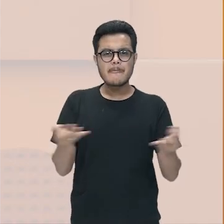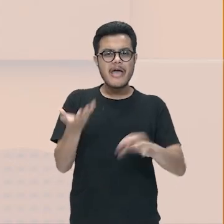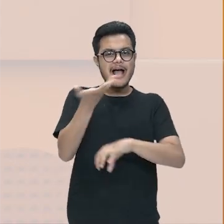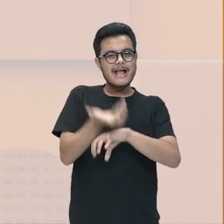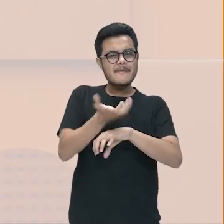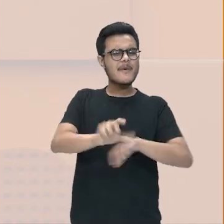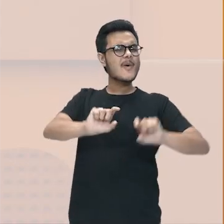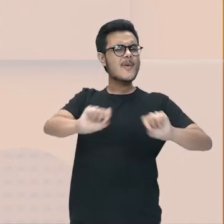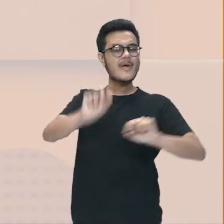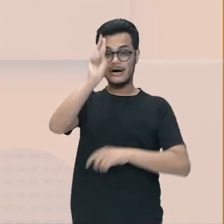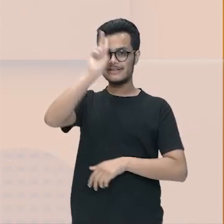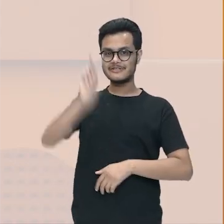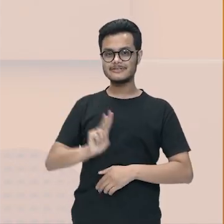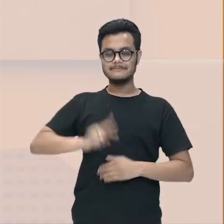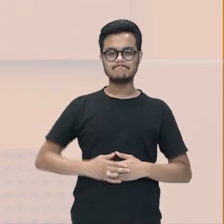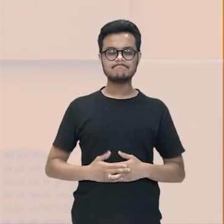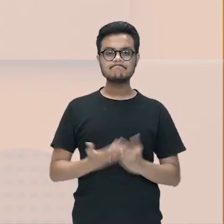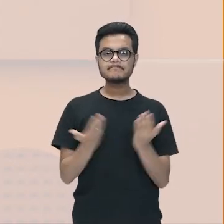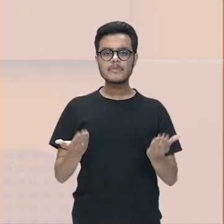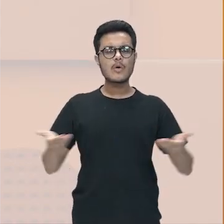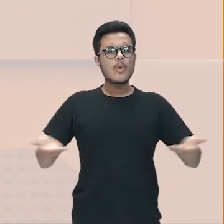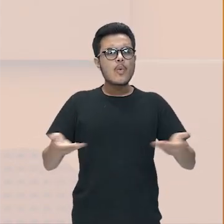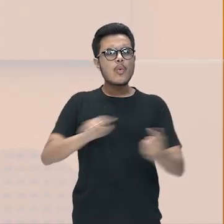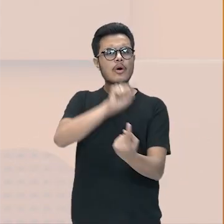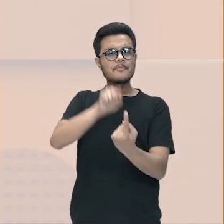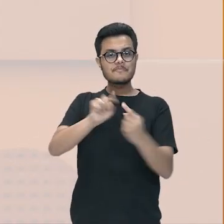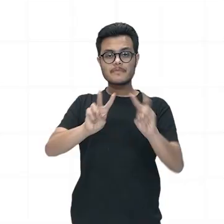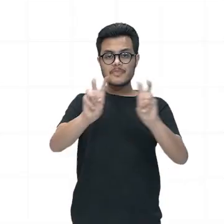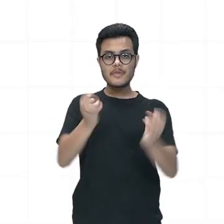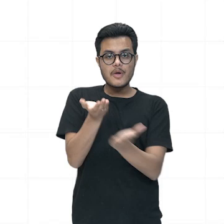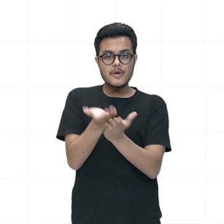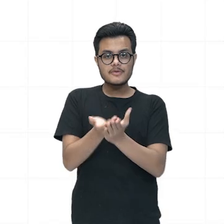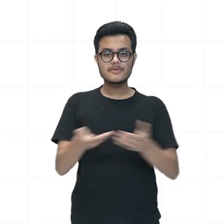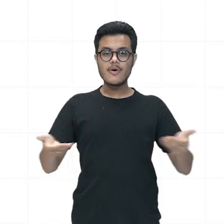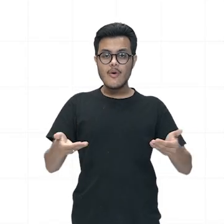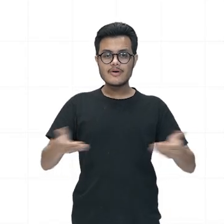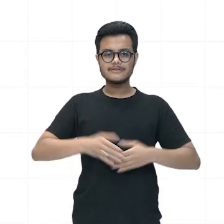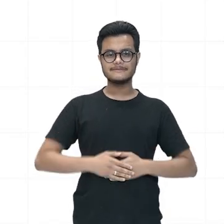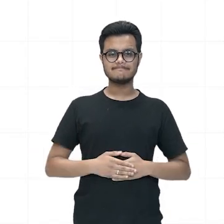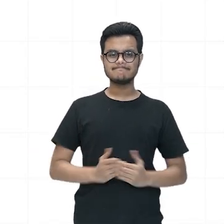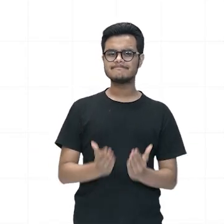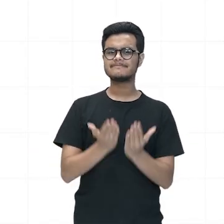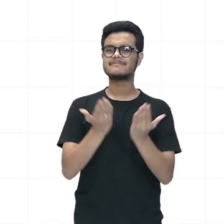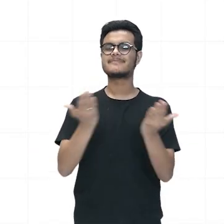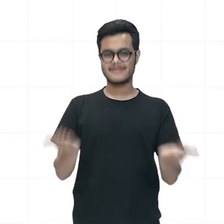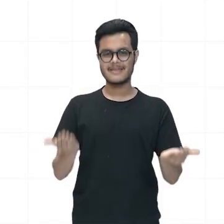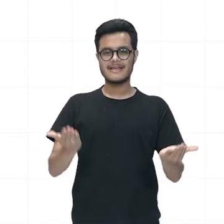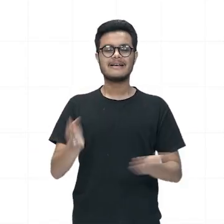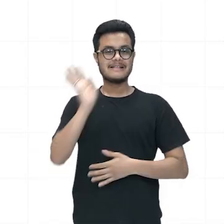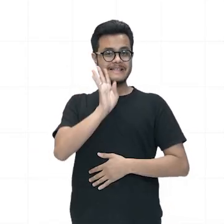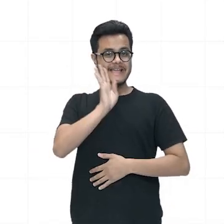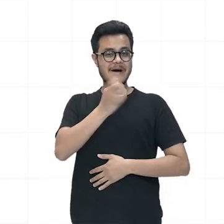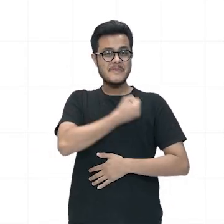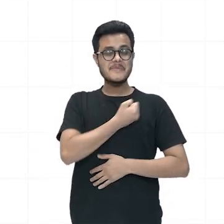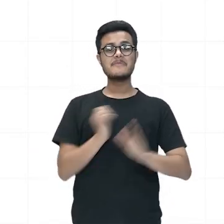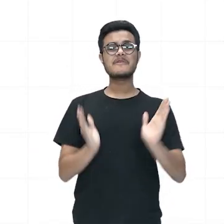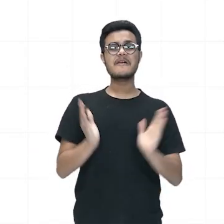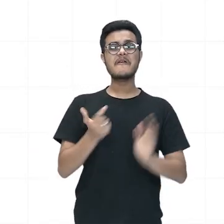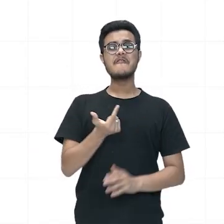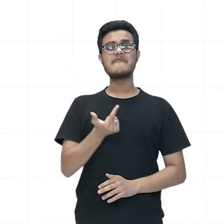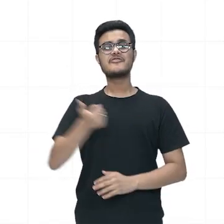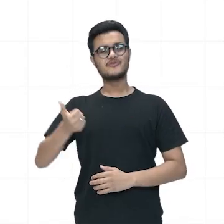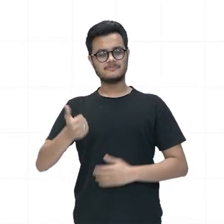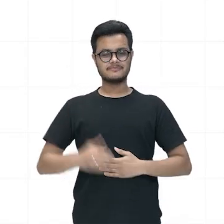de História. Vamos, então, ver o objeto de conhecimento da nossa aula de hoje? Olha só, aula de número 21, objeto